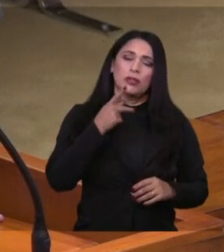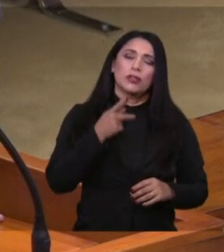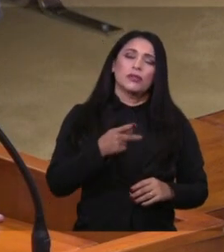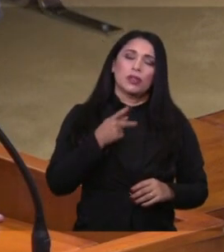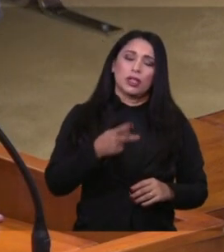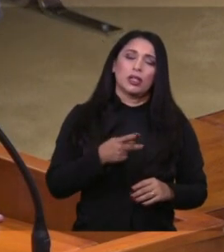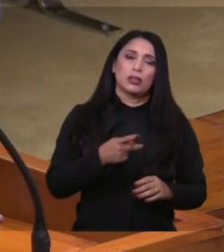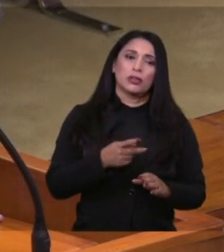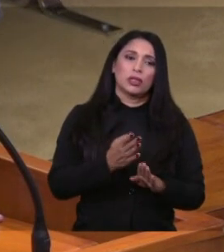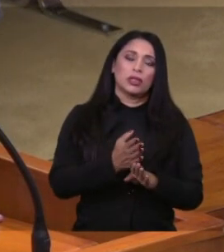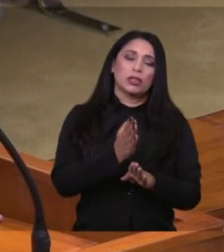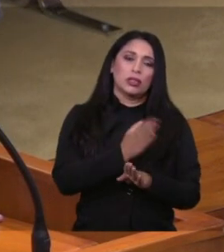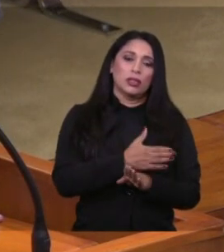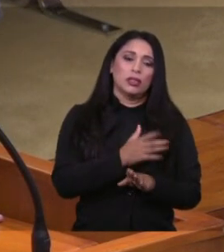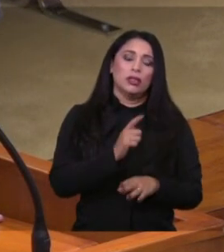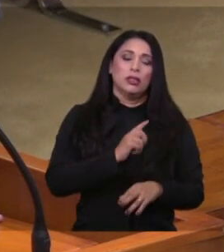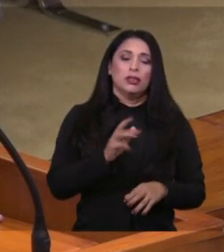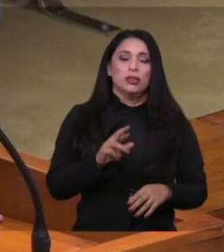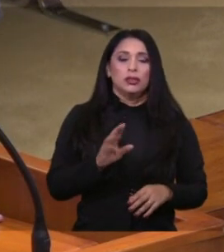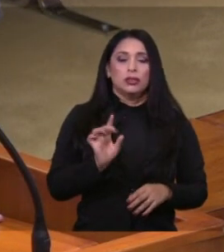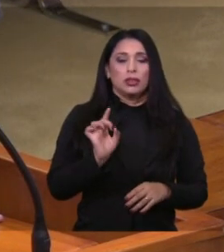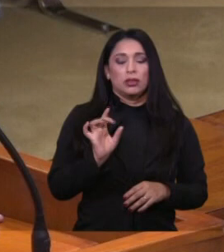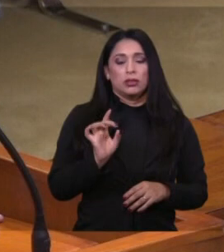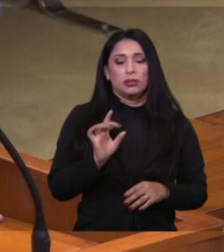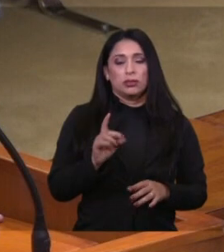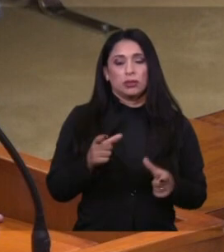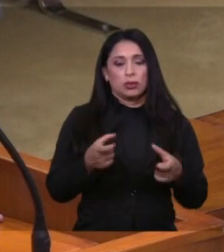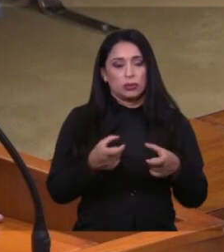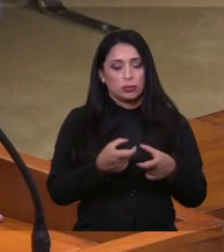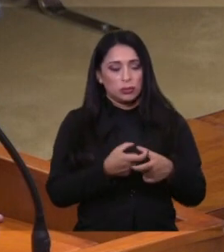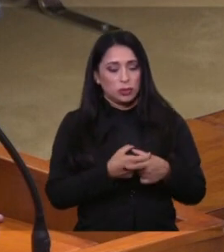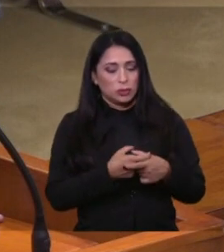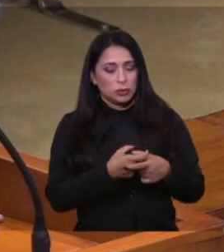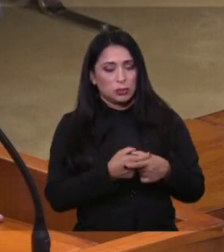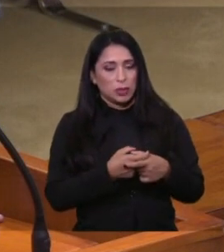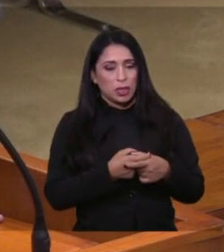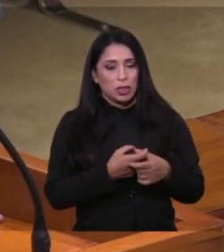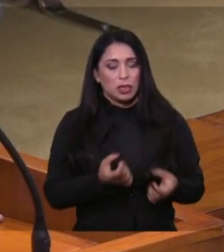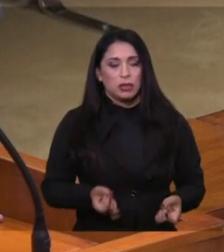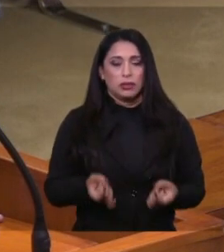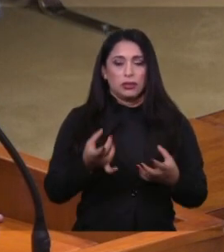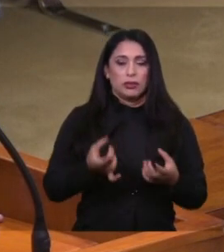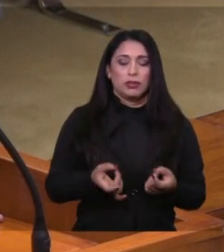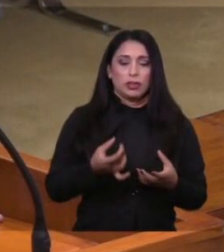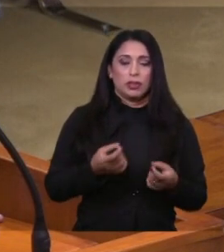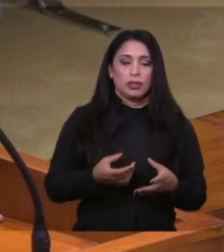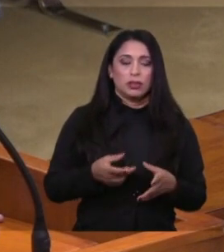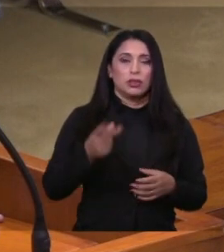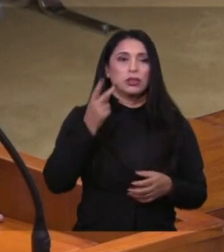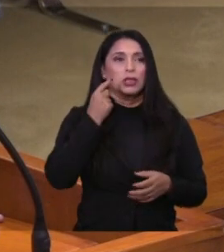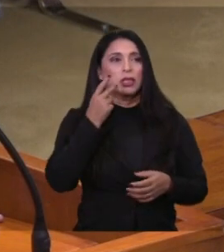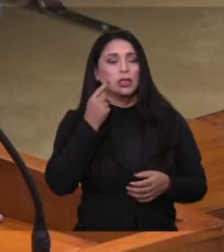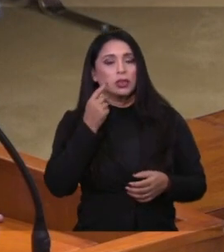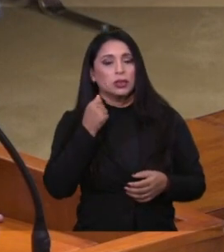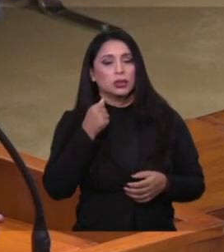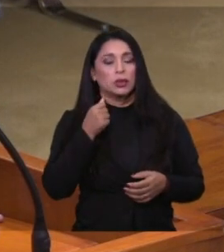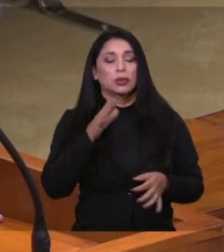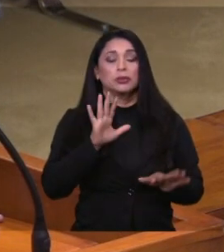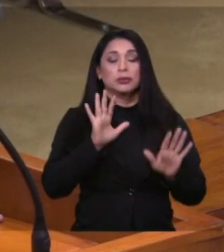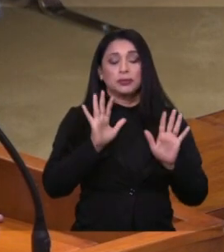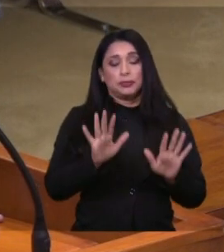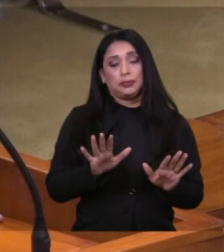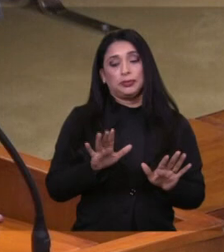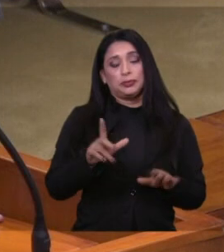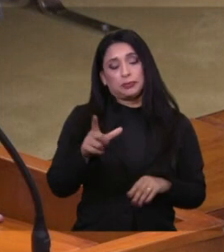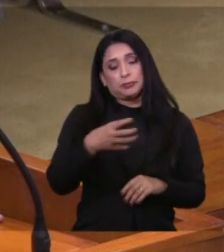pelos antecessores, não só os pequenos comerciantes do Alagoas e do Ceará se